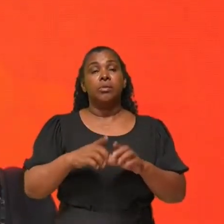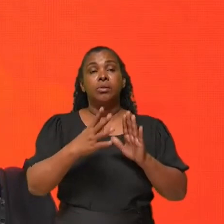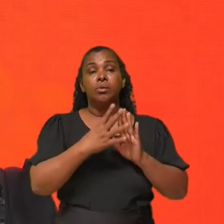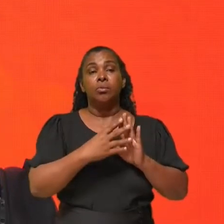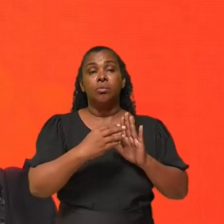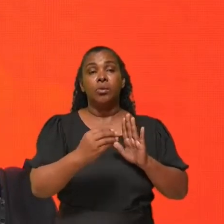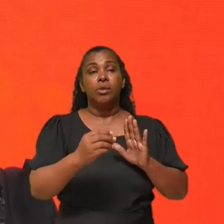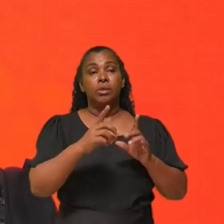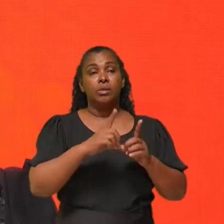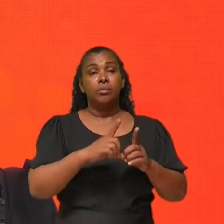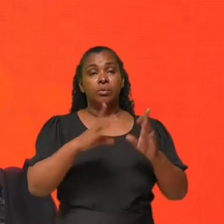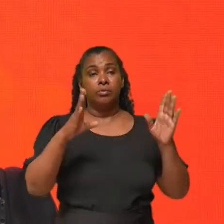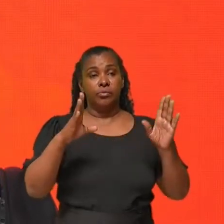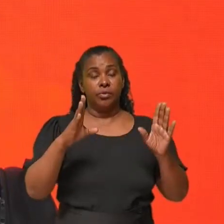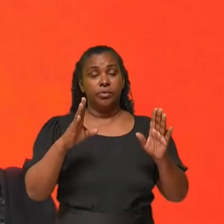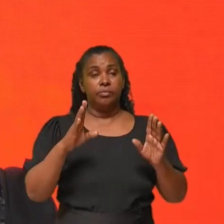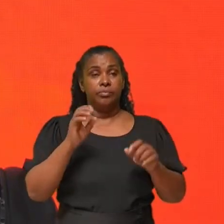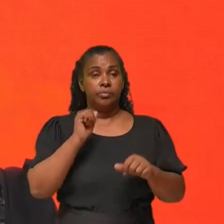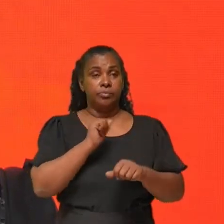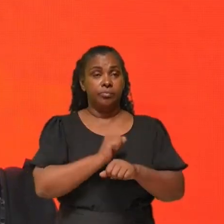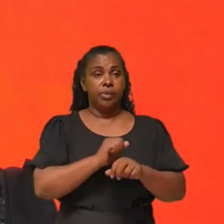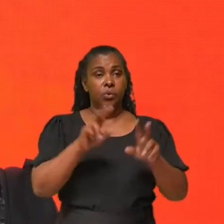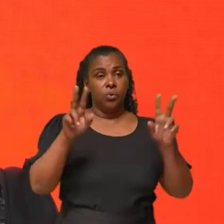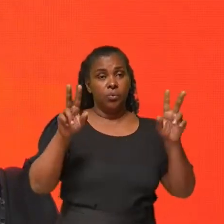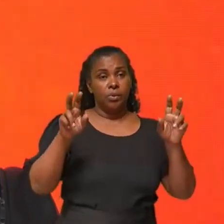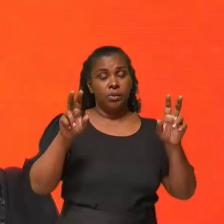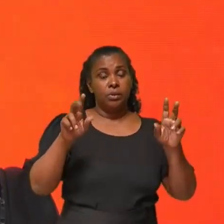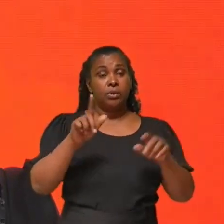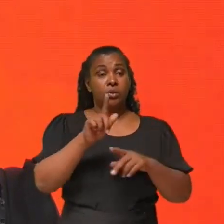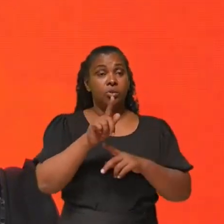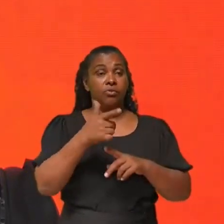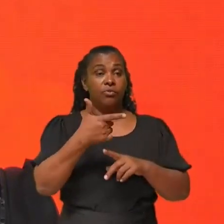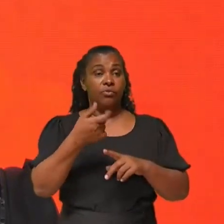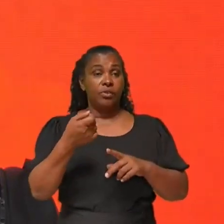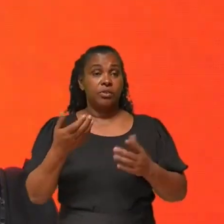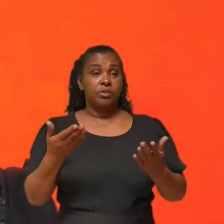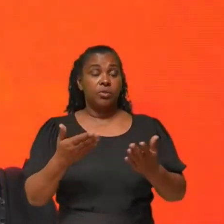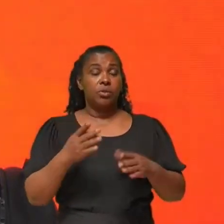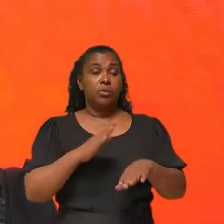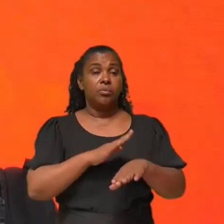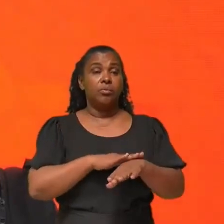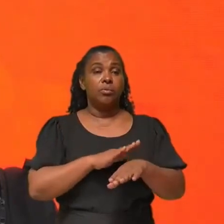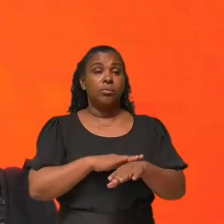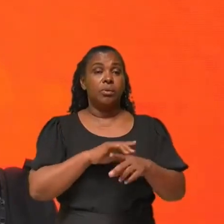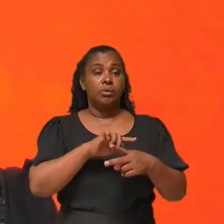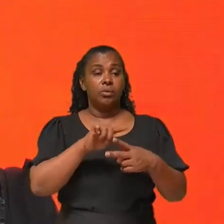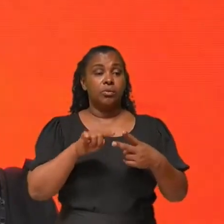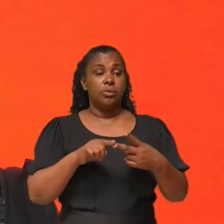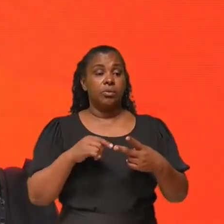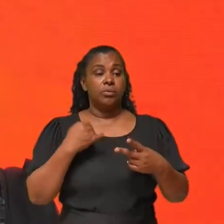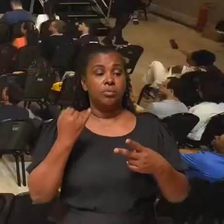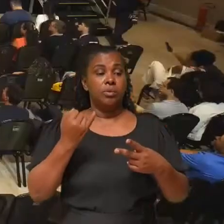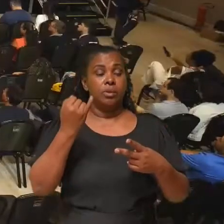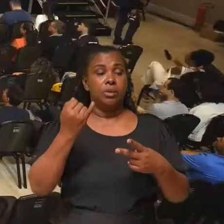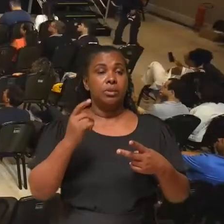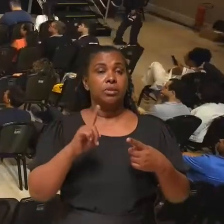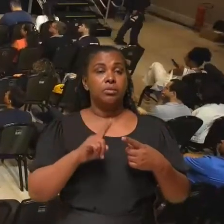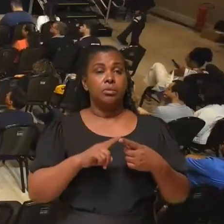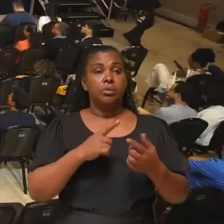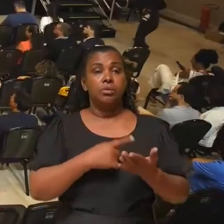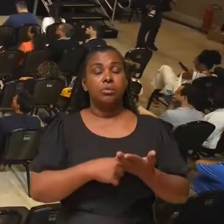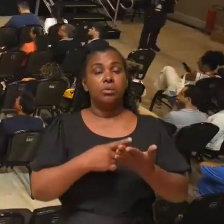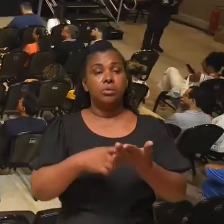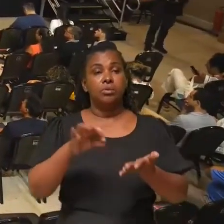agora, nós tivemos acho que 2 momentos muito importantes nesse sentido. O primeiro foi um acordo assinado com diversos países